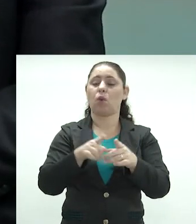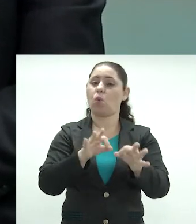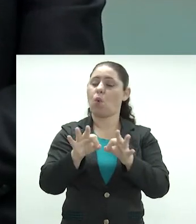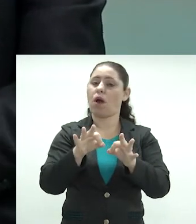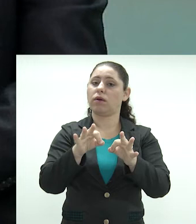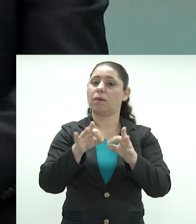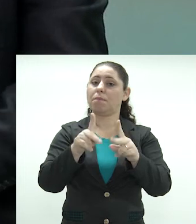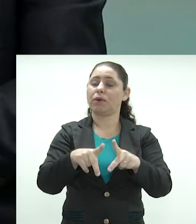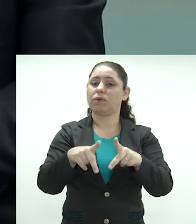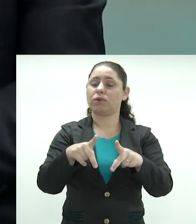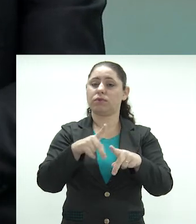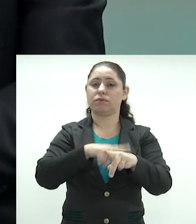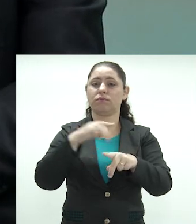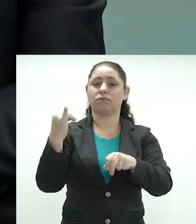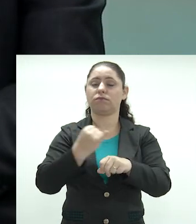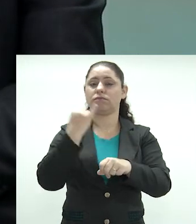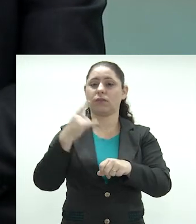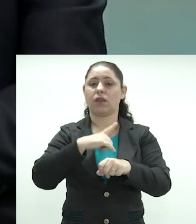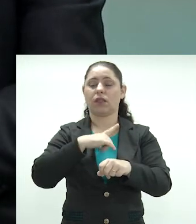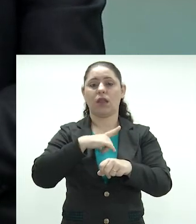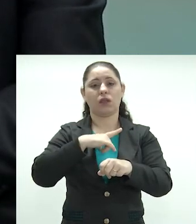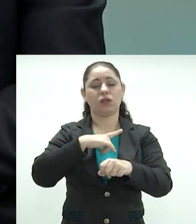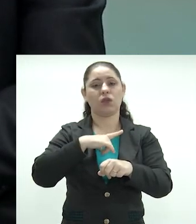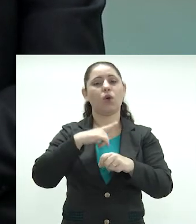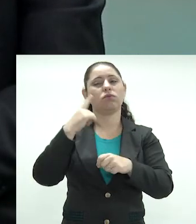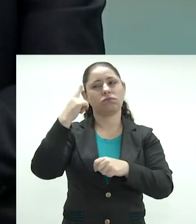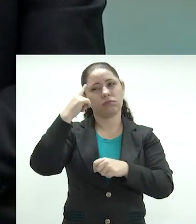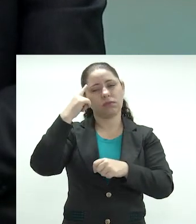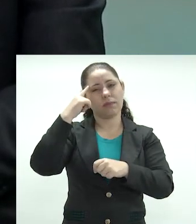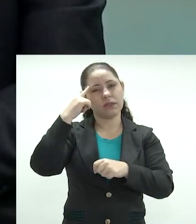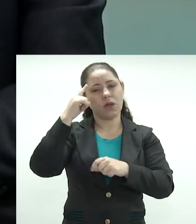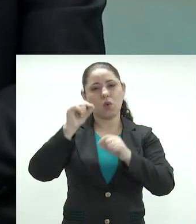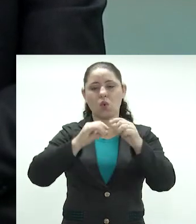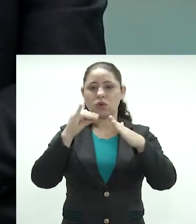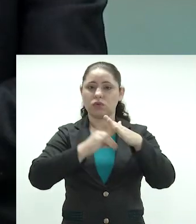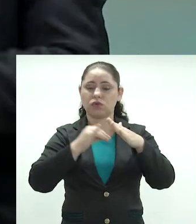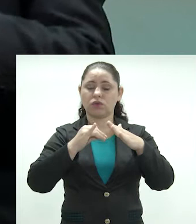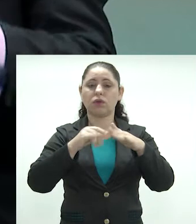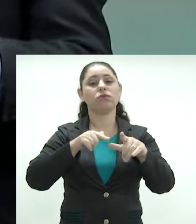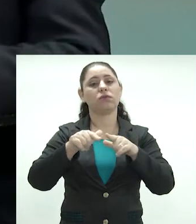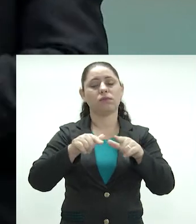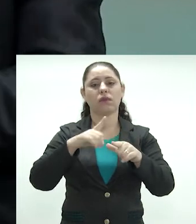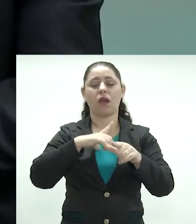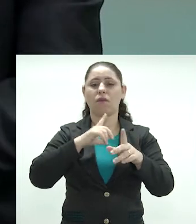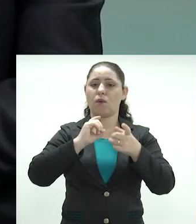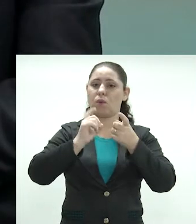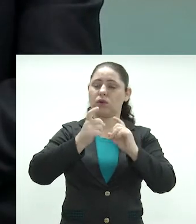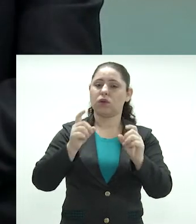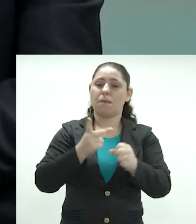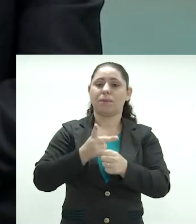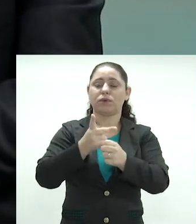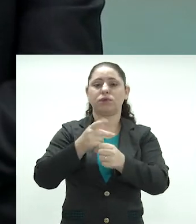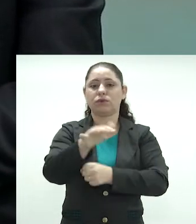do decreto, mas também de ordem pública. É importante que nesse momento a gente tenha juízo e a gente possa manter as instituições